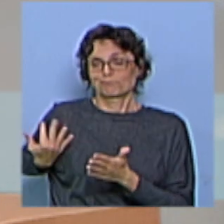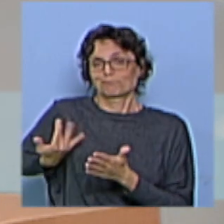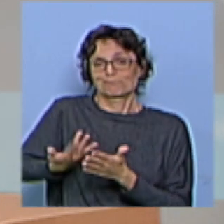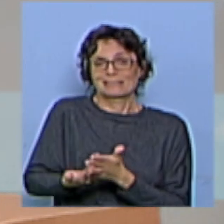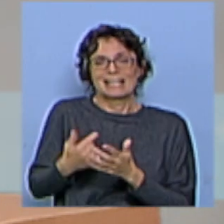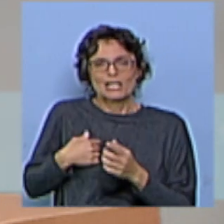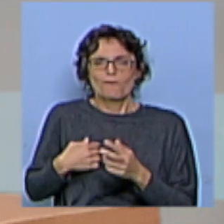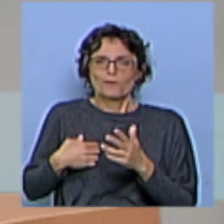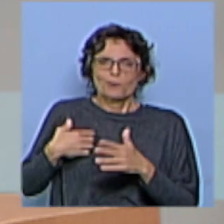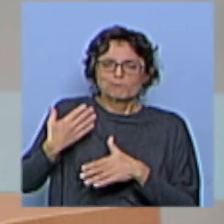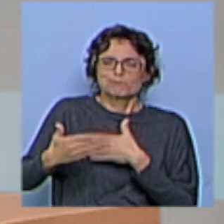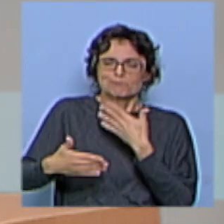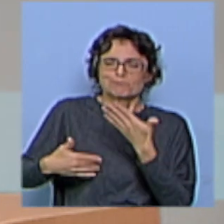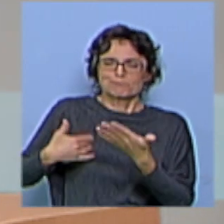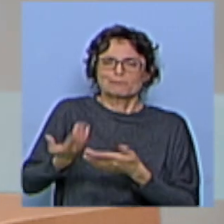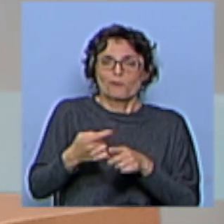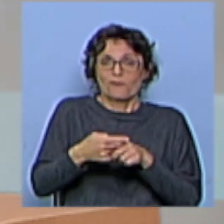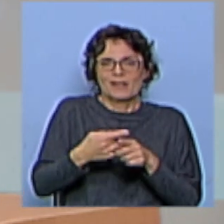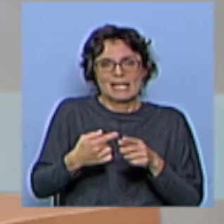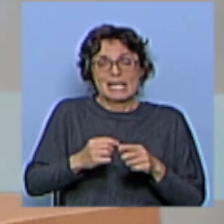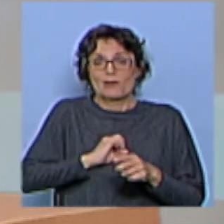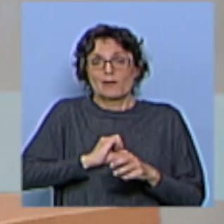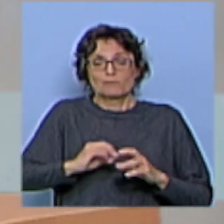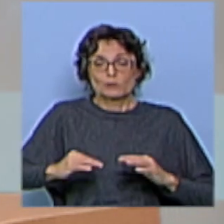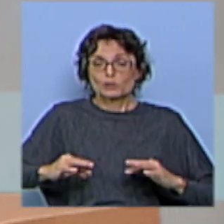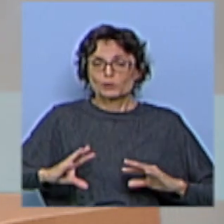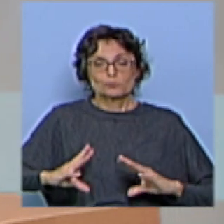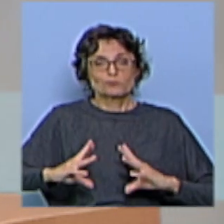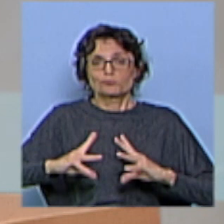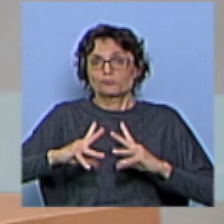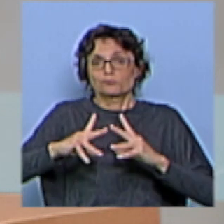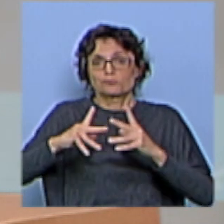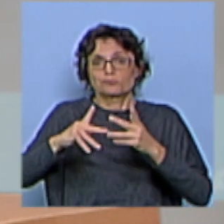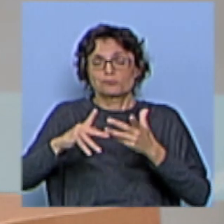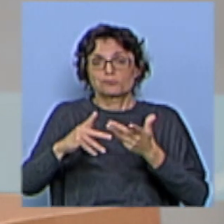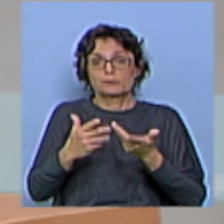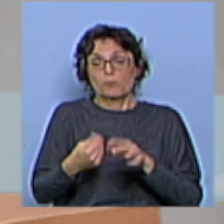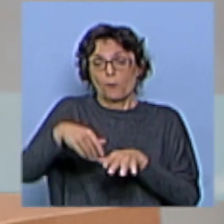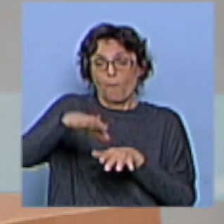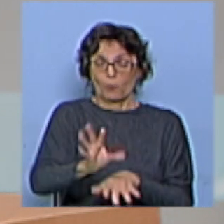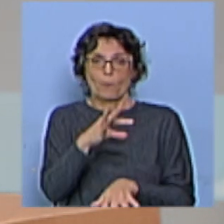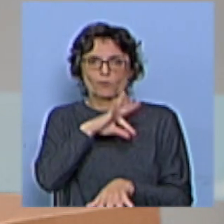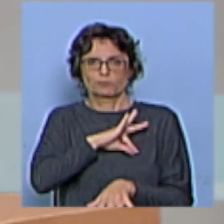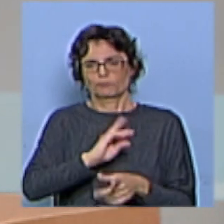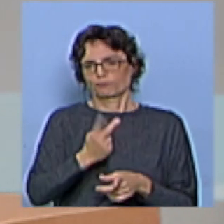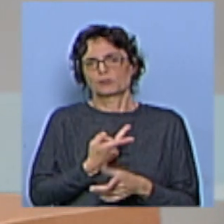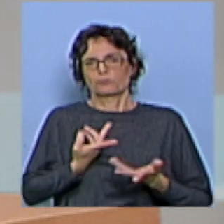construindo este interesse que por via profissional também, evidentemente, acabou